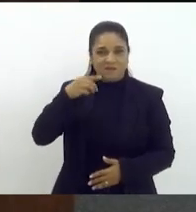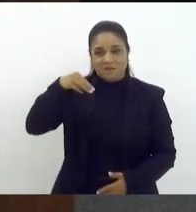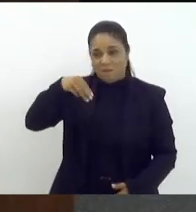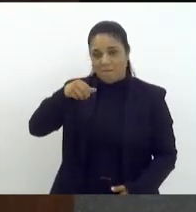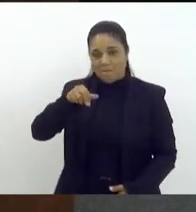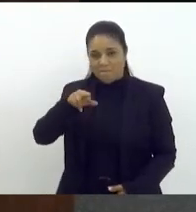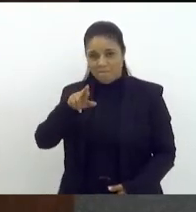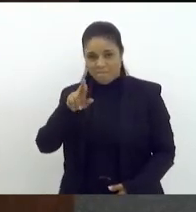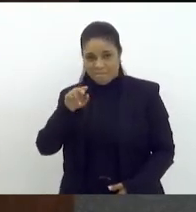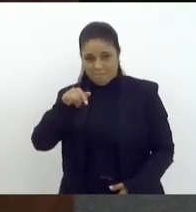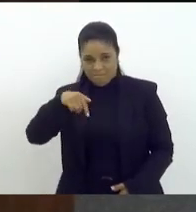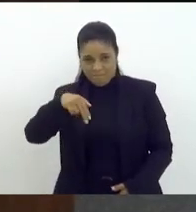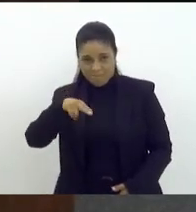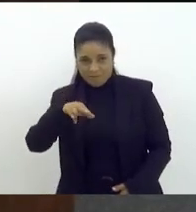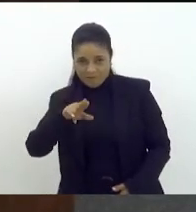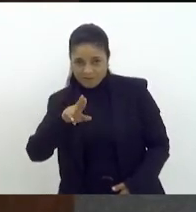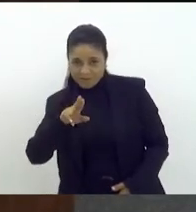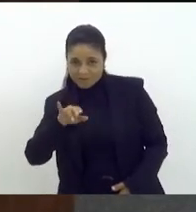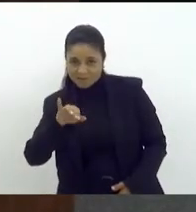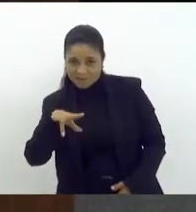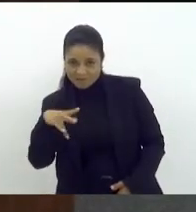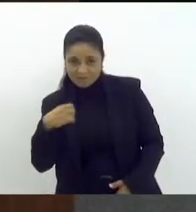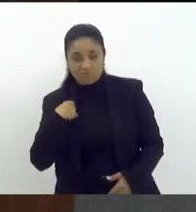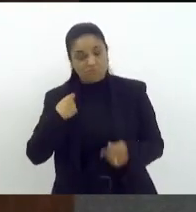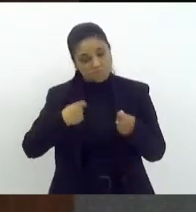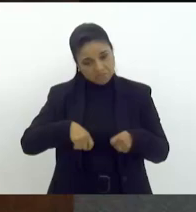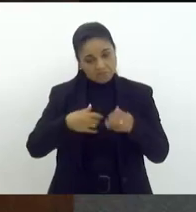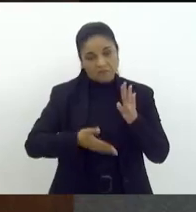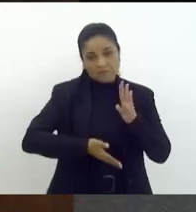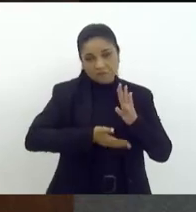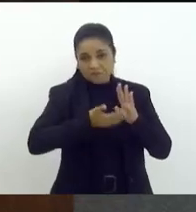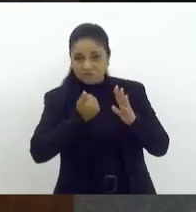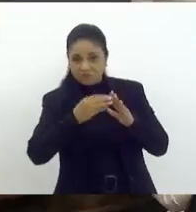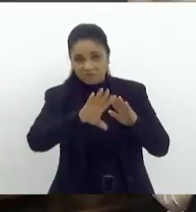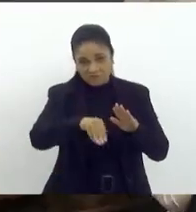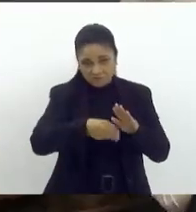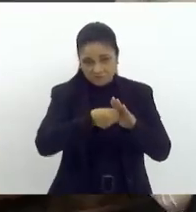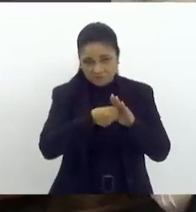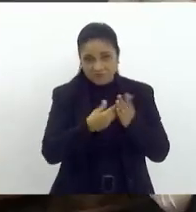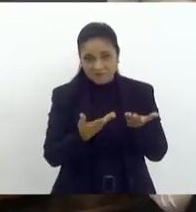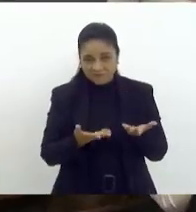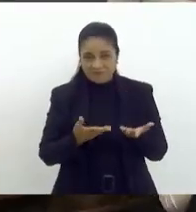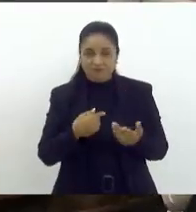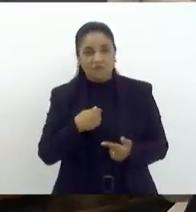se for necessário eu retiro as emendas se não tiver outra